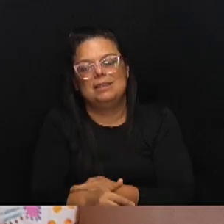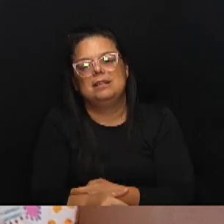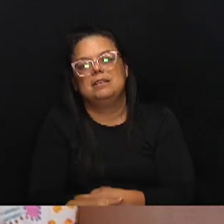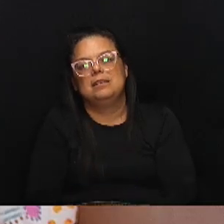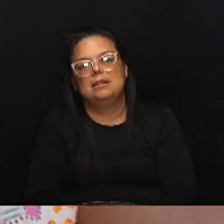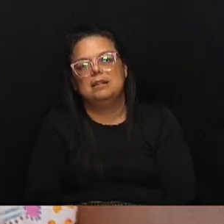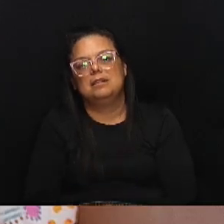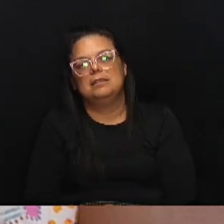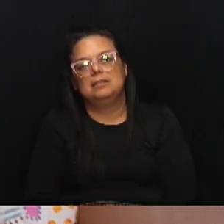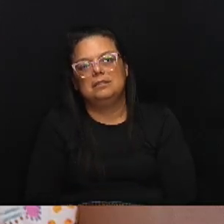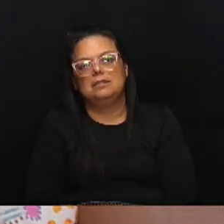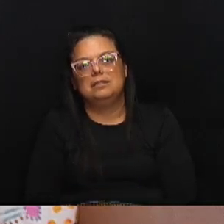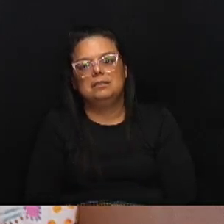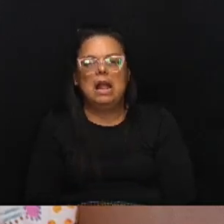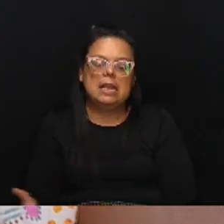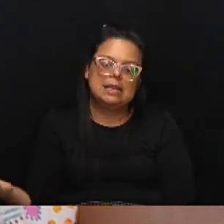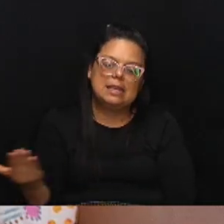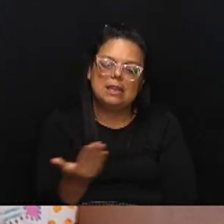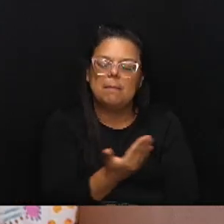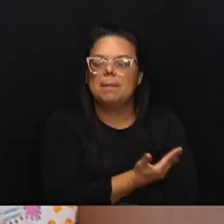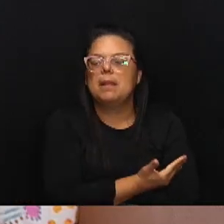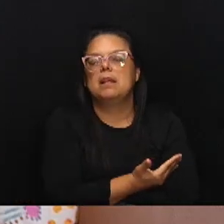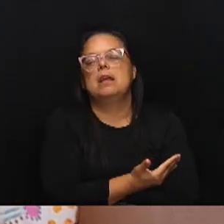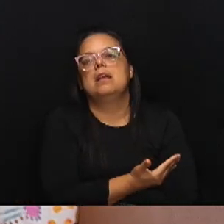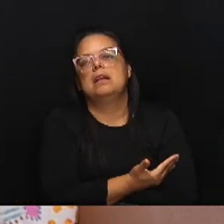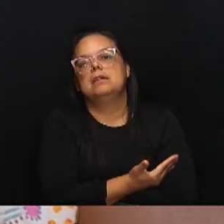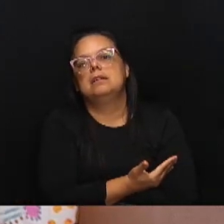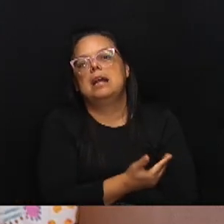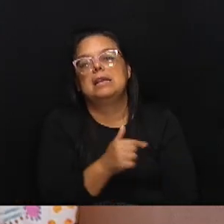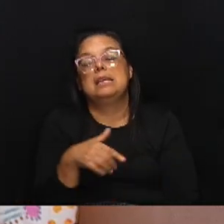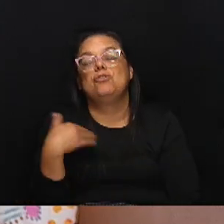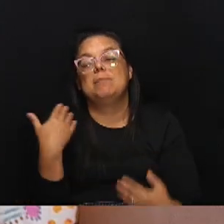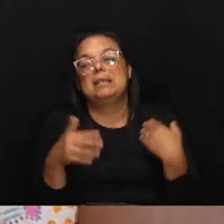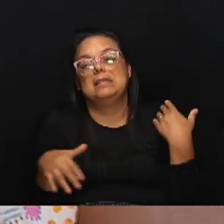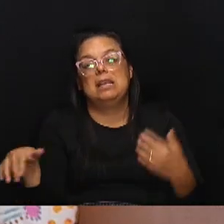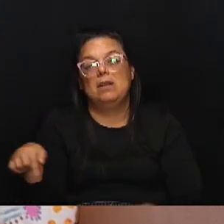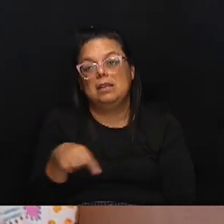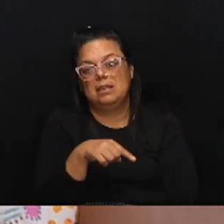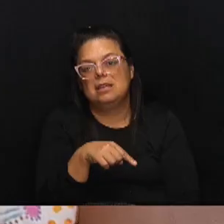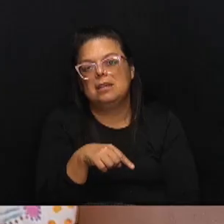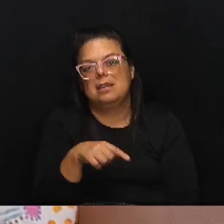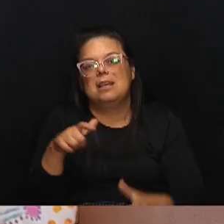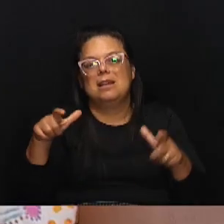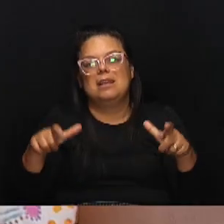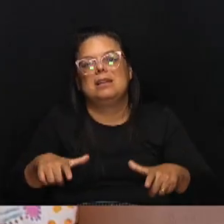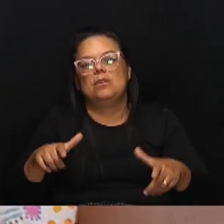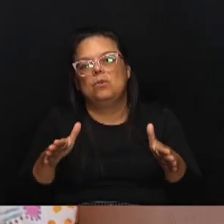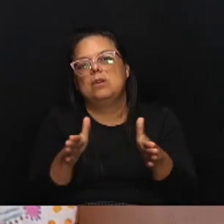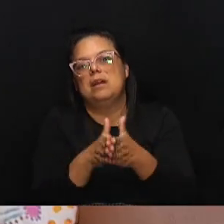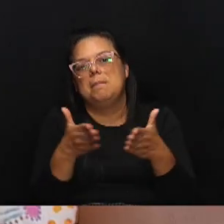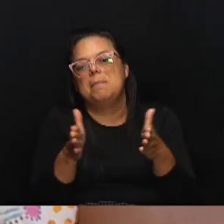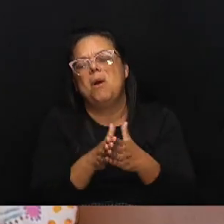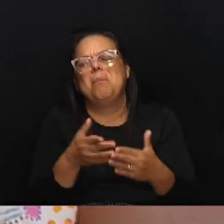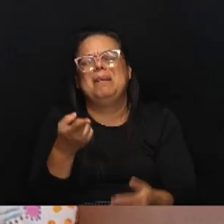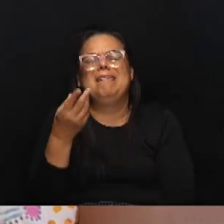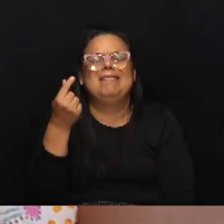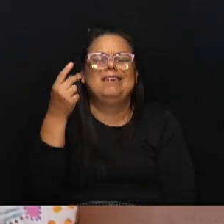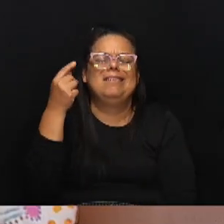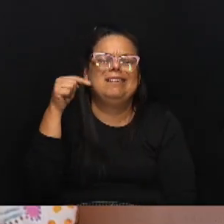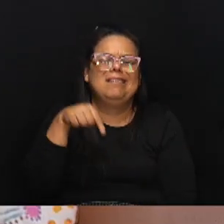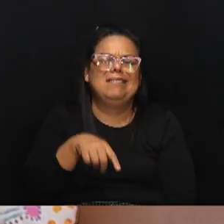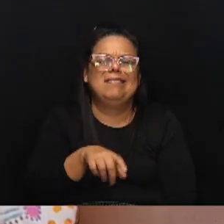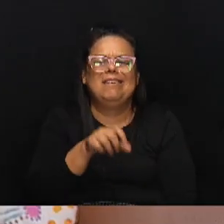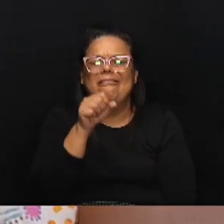passagem. Aqui é uma terra de passagem, então nessa passagem, aqui é um lugar muito pobre no começo, é muito